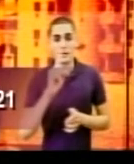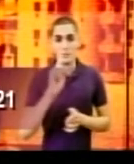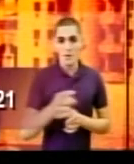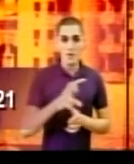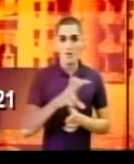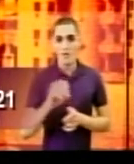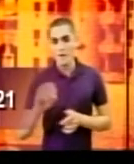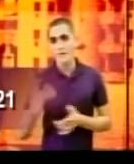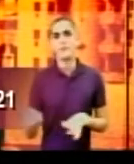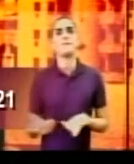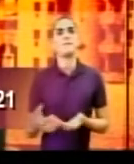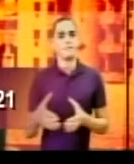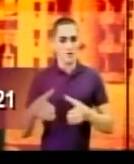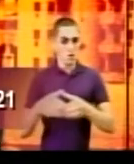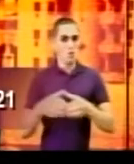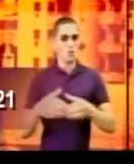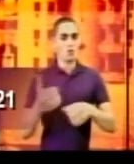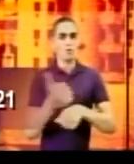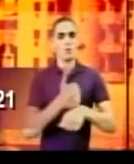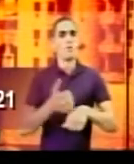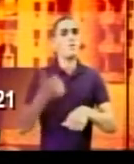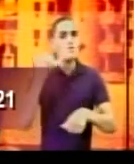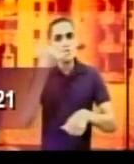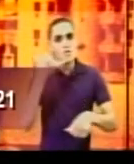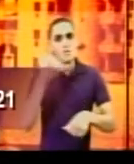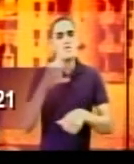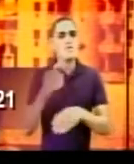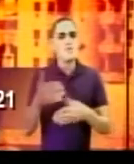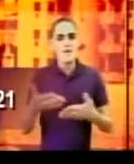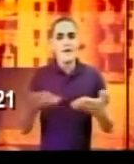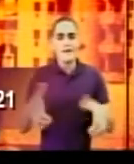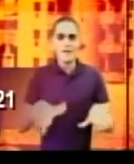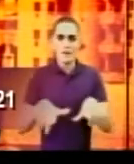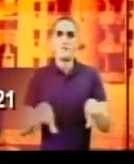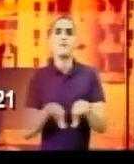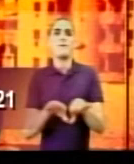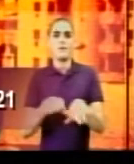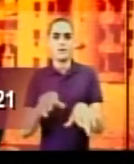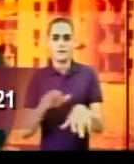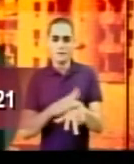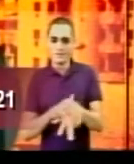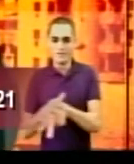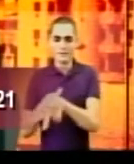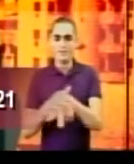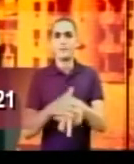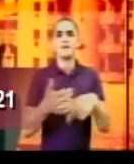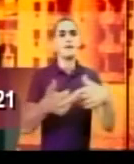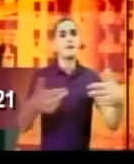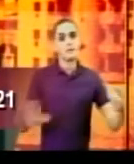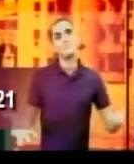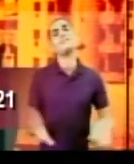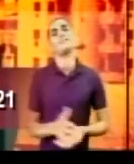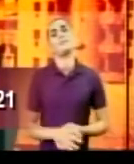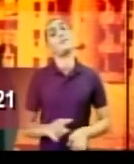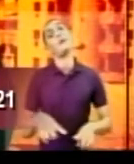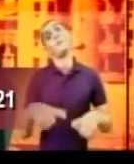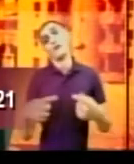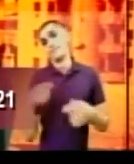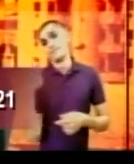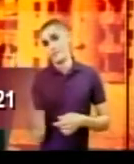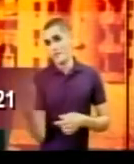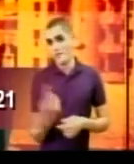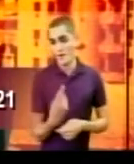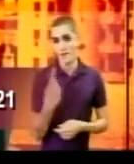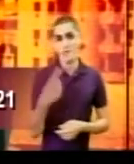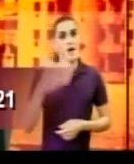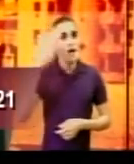disso. Endoscopista. Então, pessoal, não é nós que determinamos.